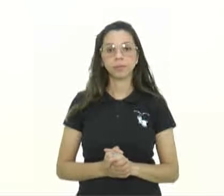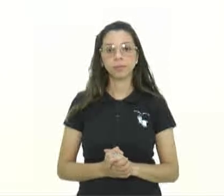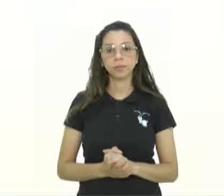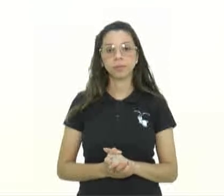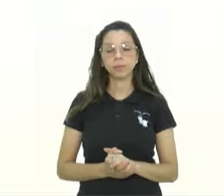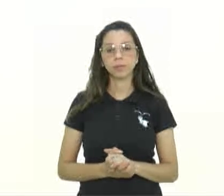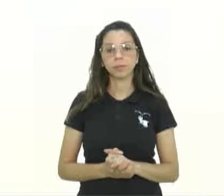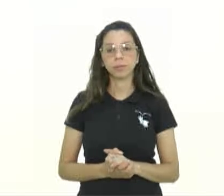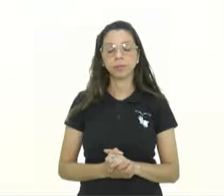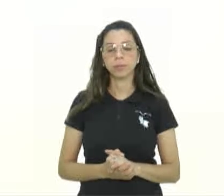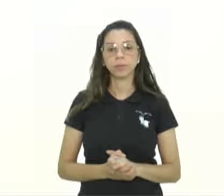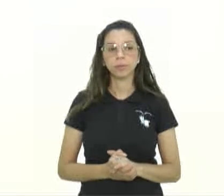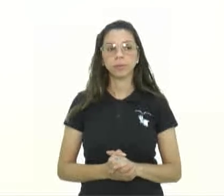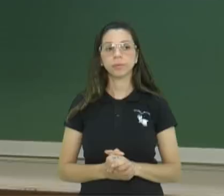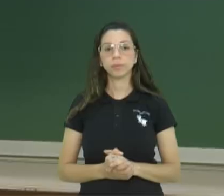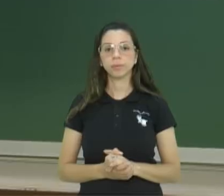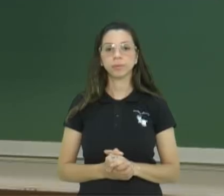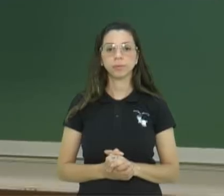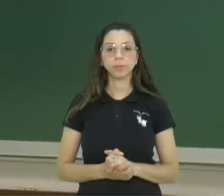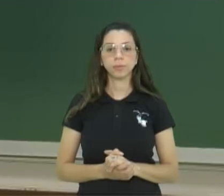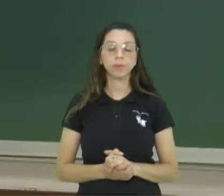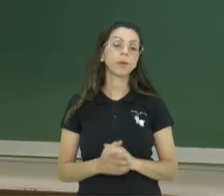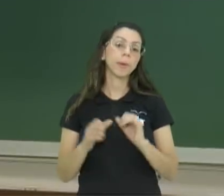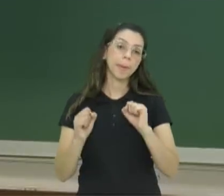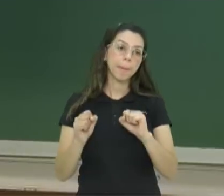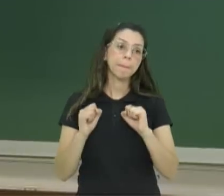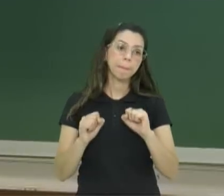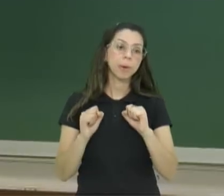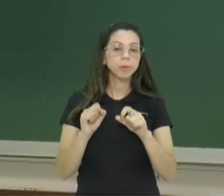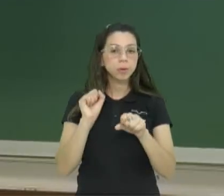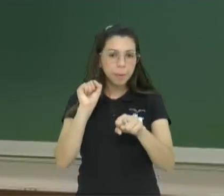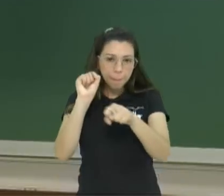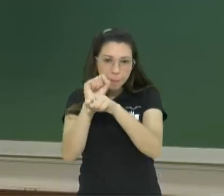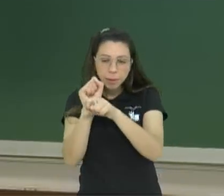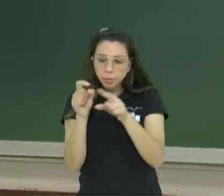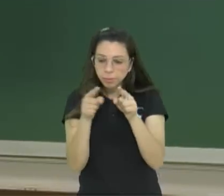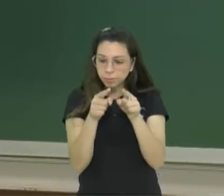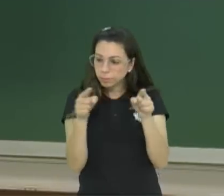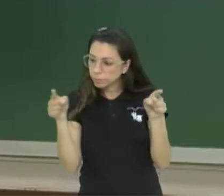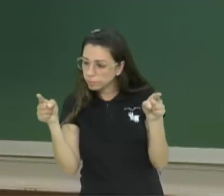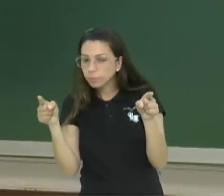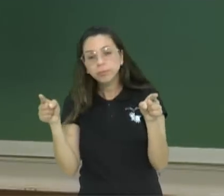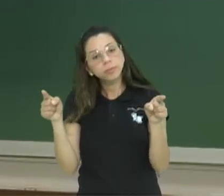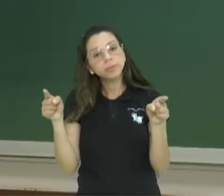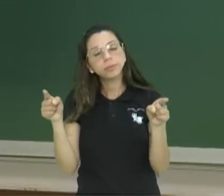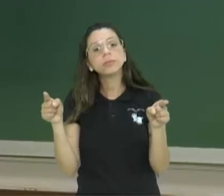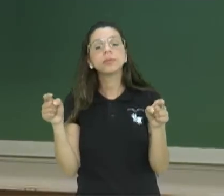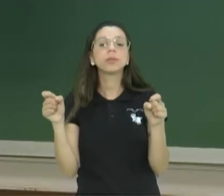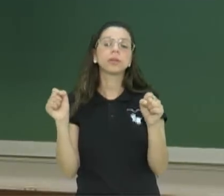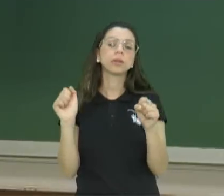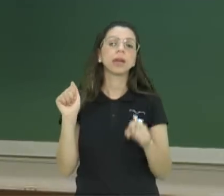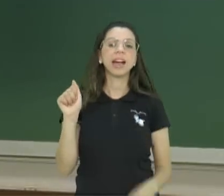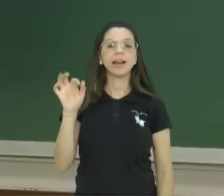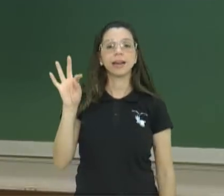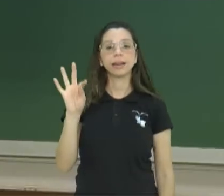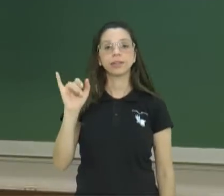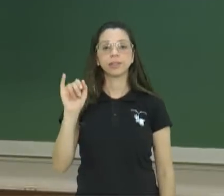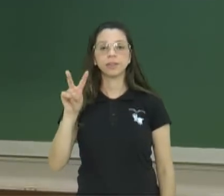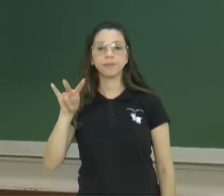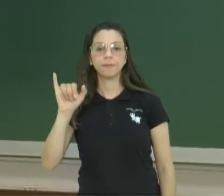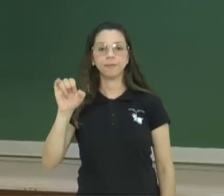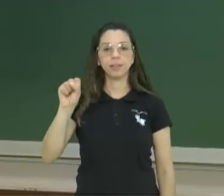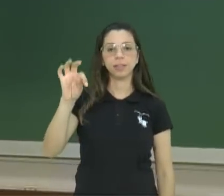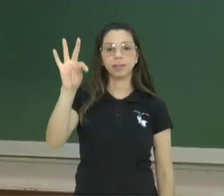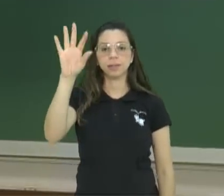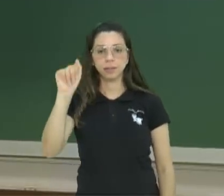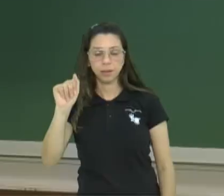States. Então, aqui, ó, você pode ter parado aqui, né? Social activist. Está respondido também, se você fez ali. He